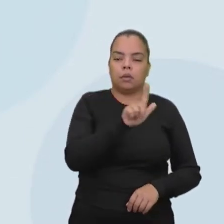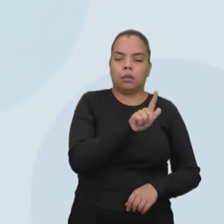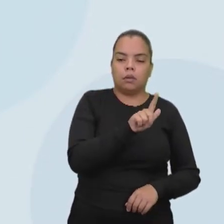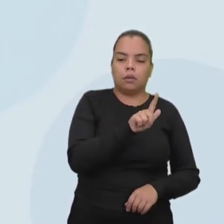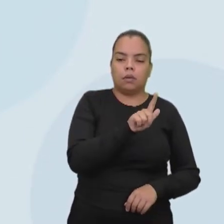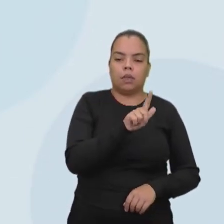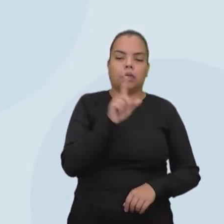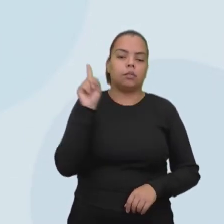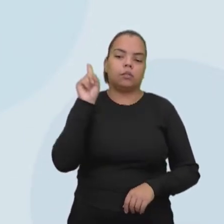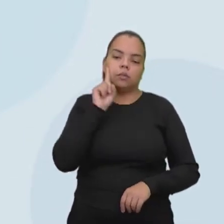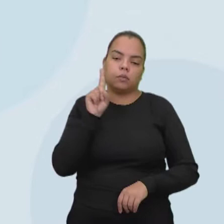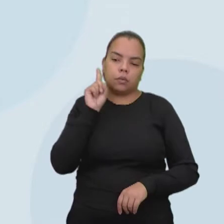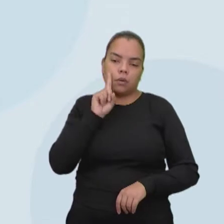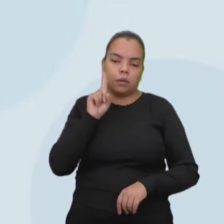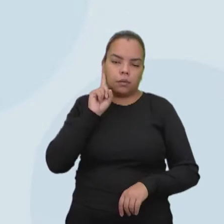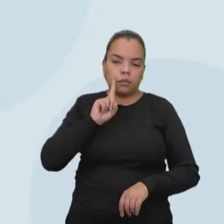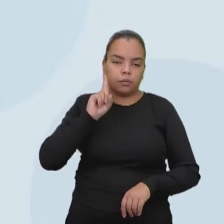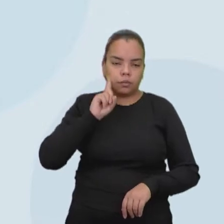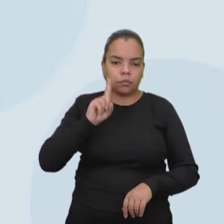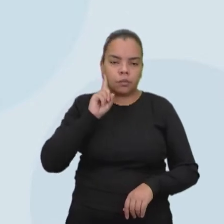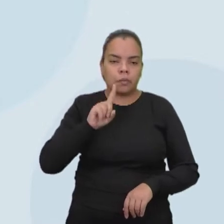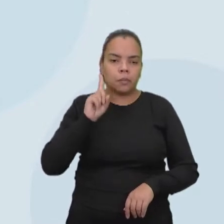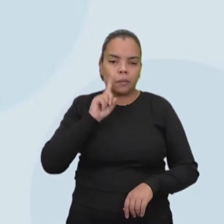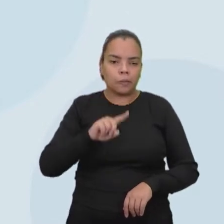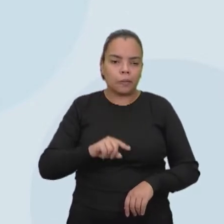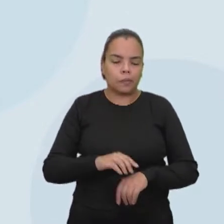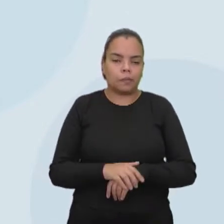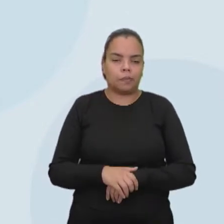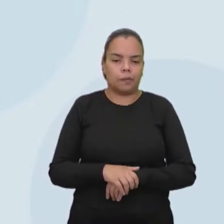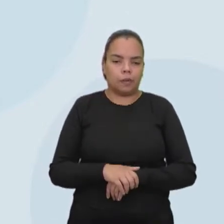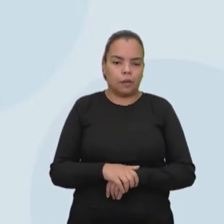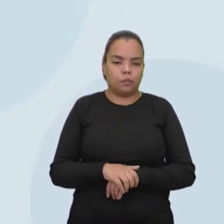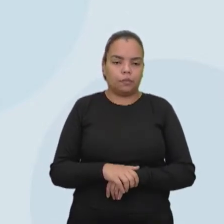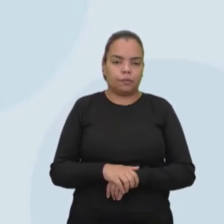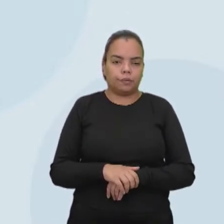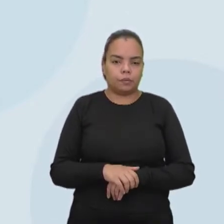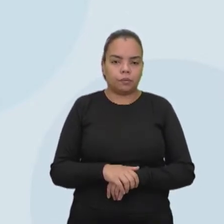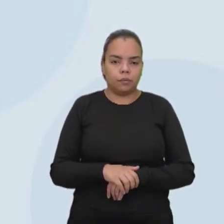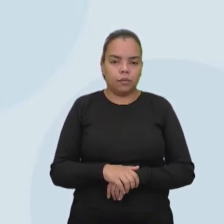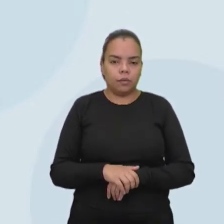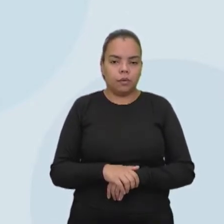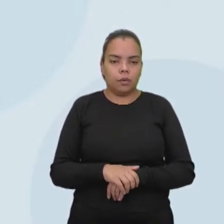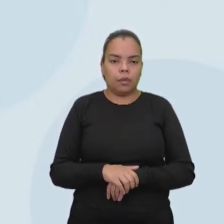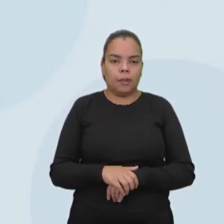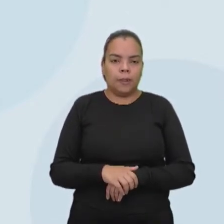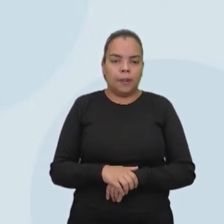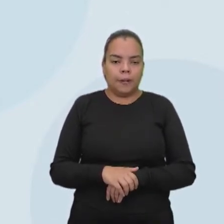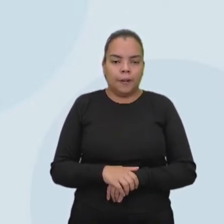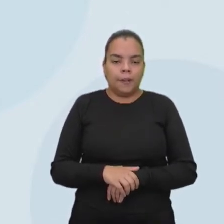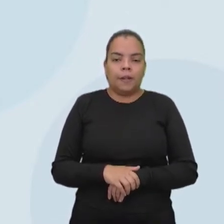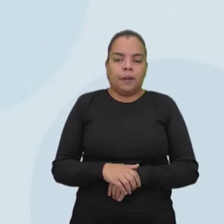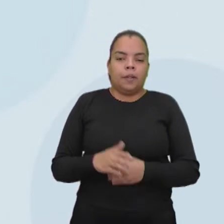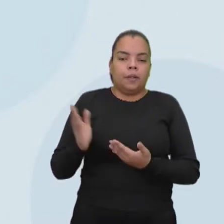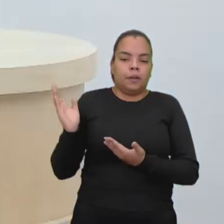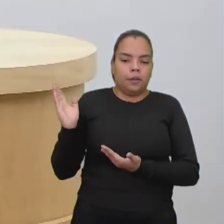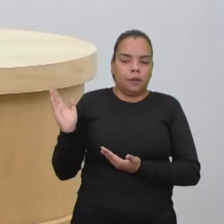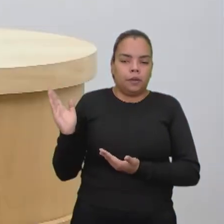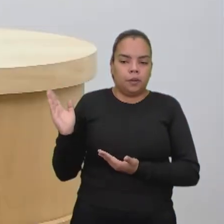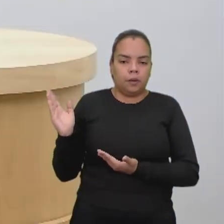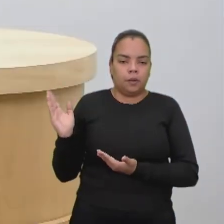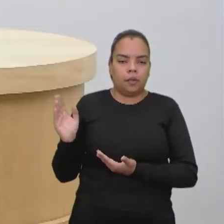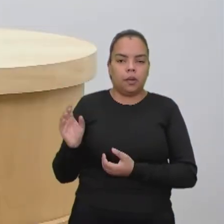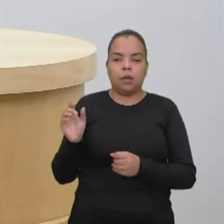Estados Unidos, né? Então é uma formação de rocha sedimentar. Então, esse é um dos exemplos, porque se a gente for